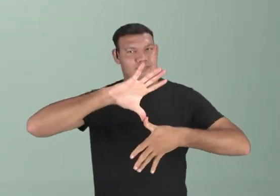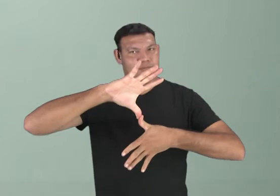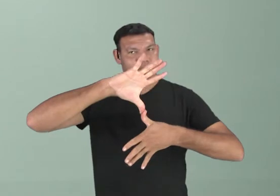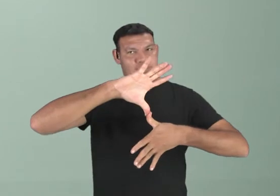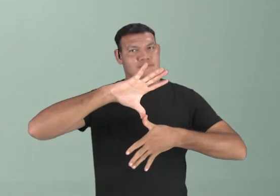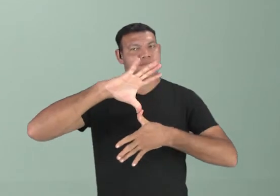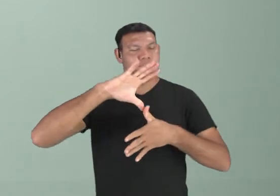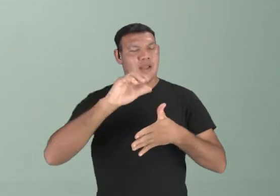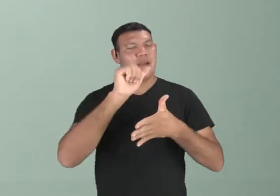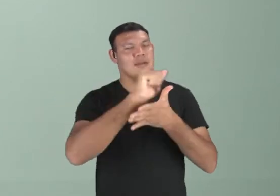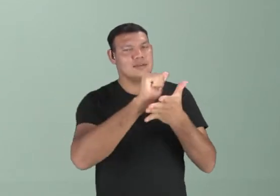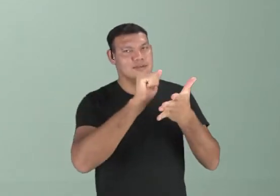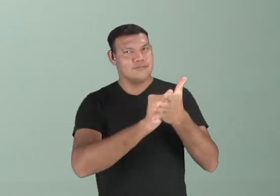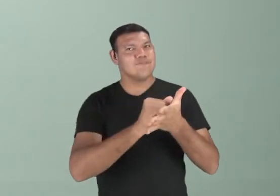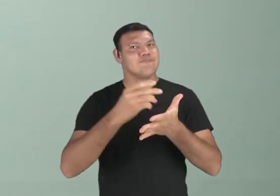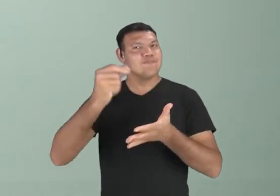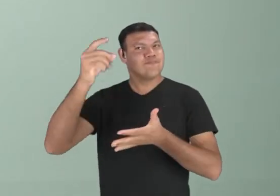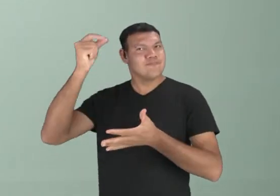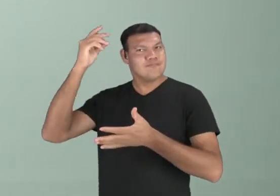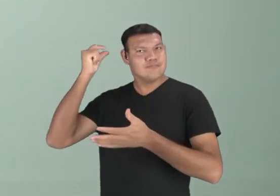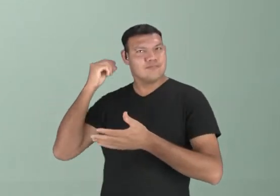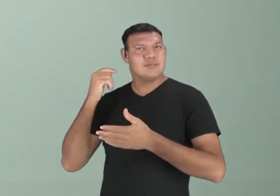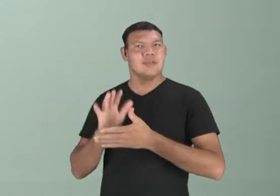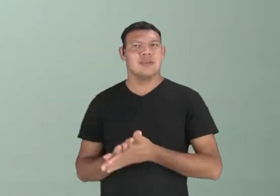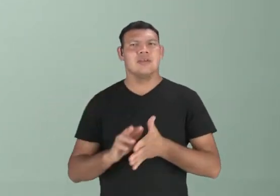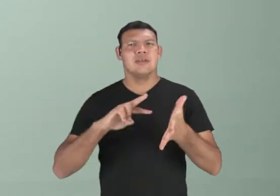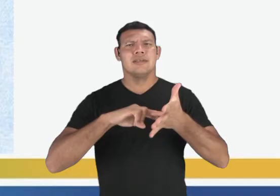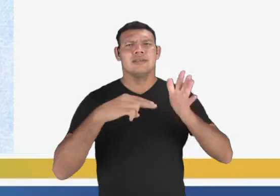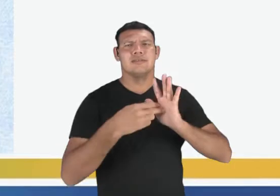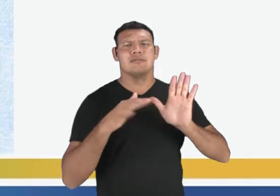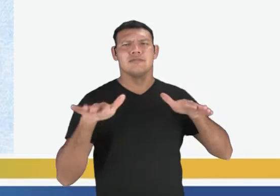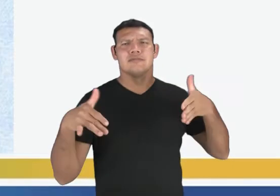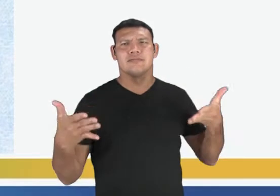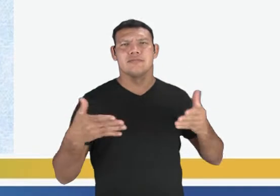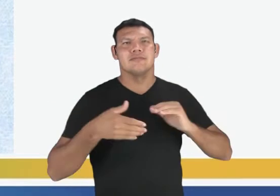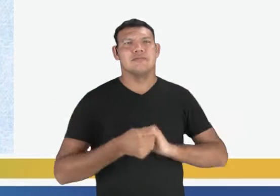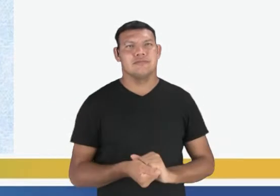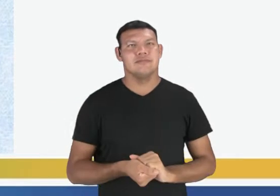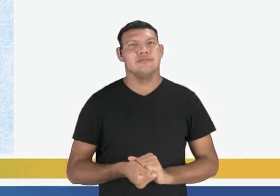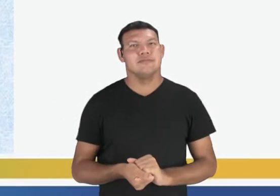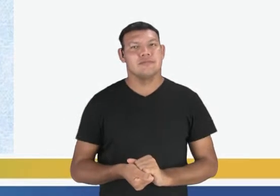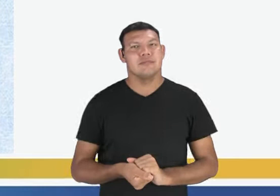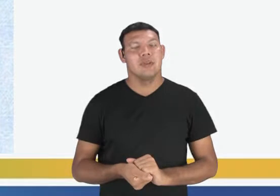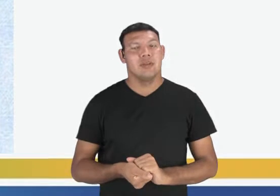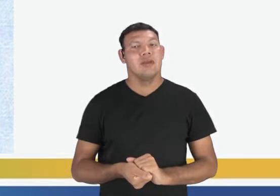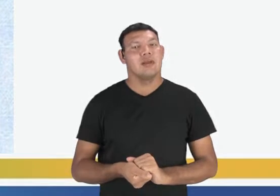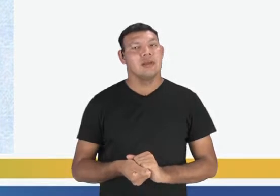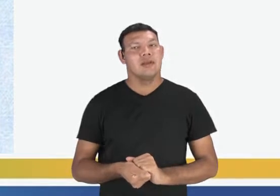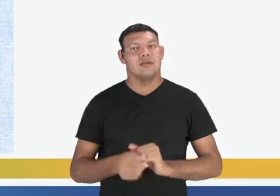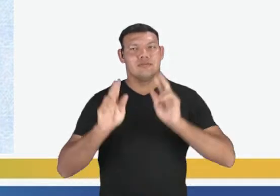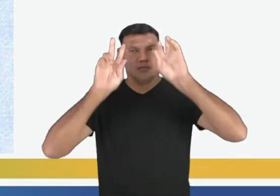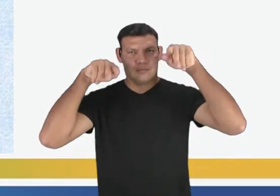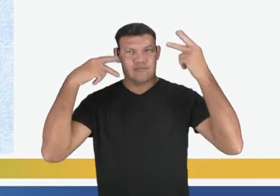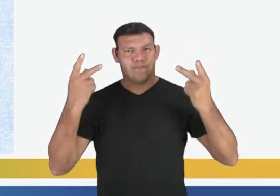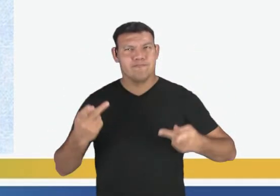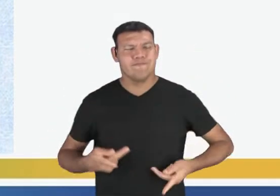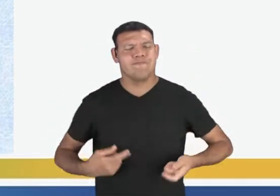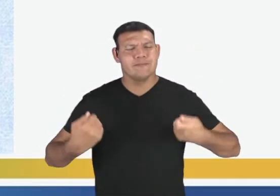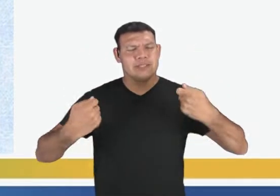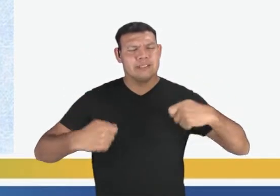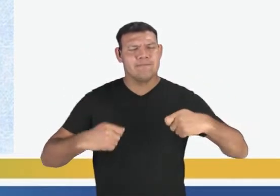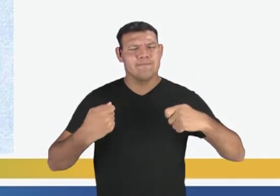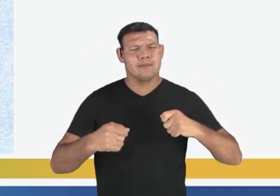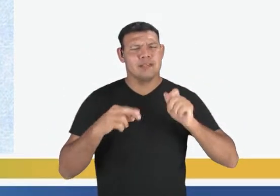esse registro há muito tempo. Vamos lá então entender o que é essa cartografia. Desde sempre, o homem sentiu necessidade